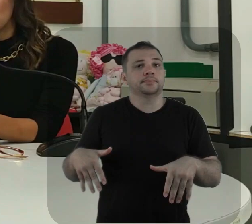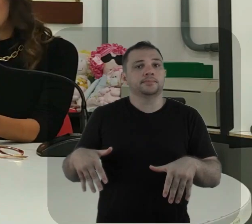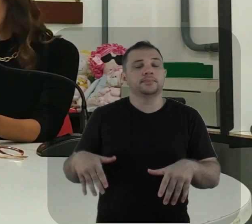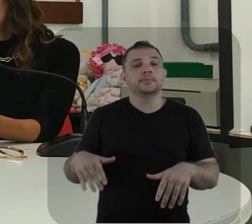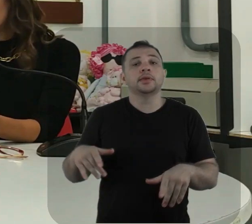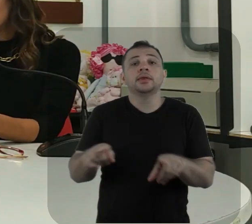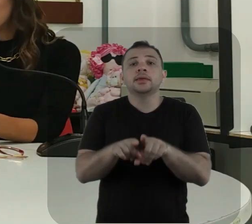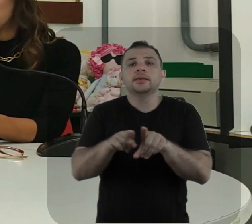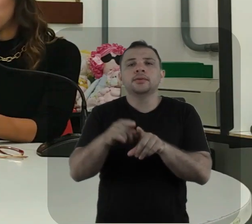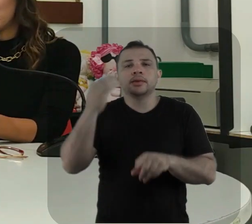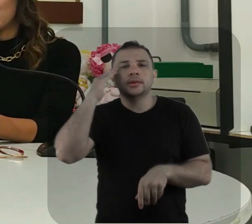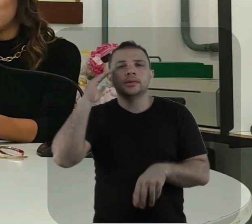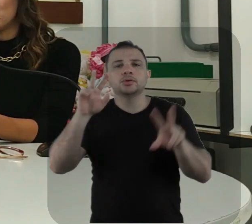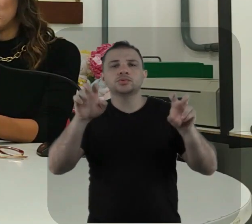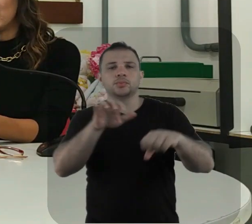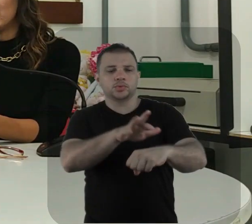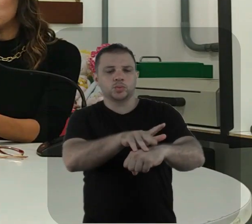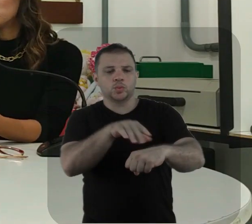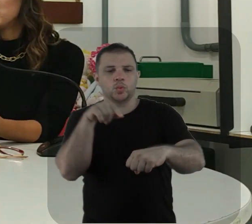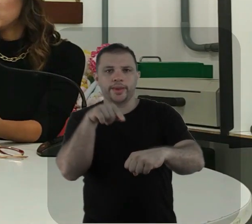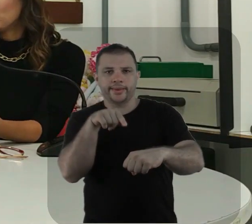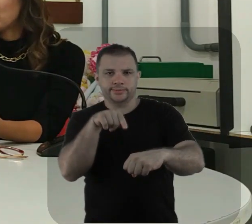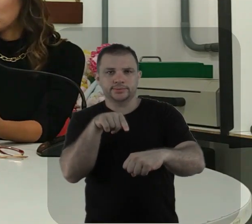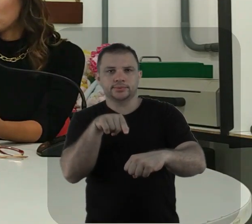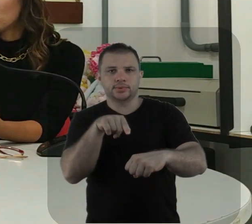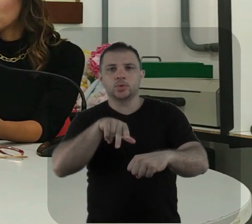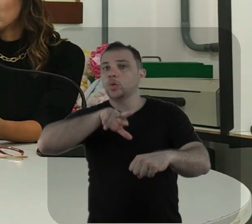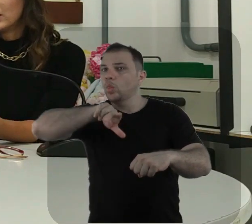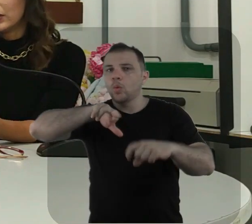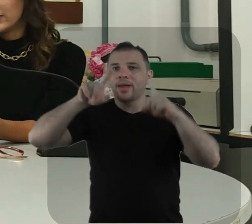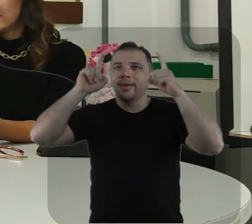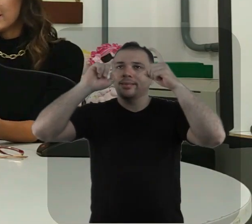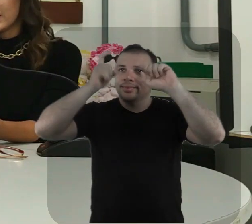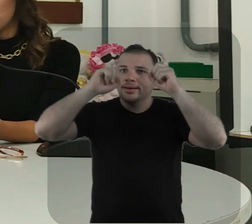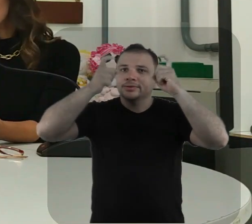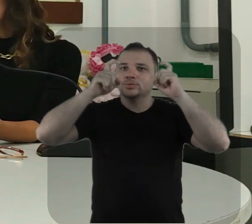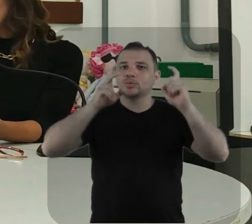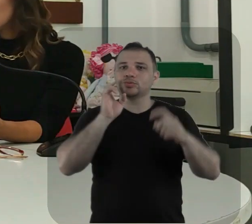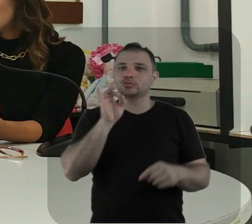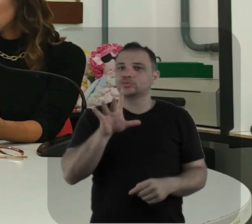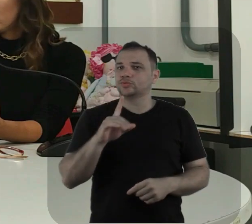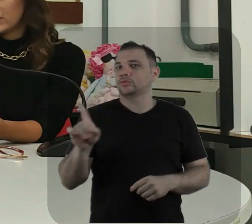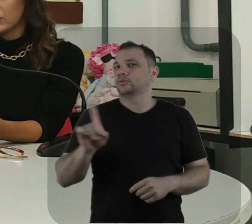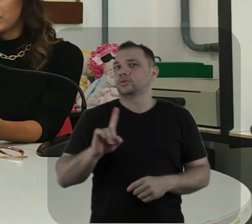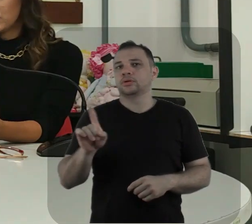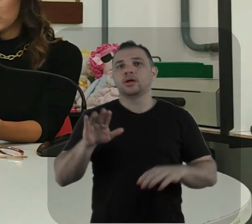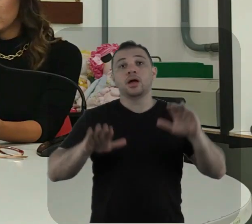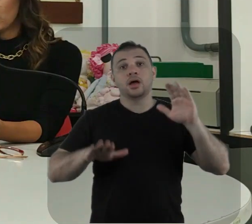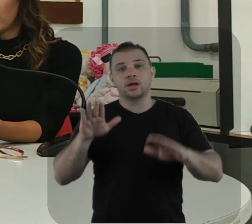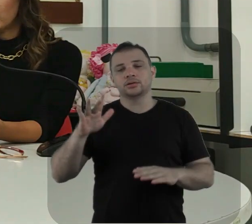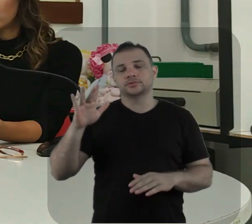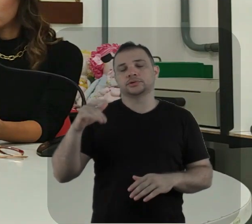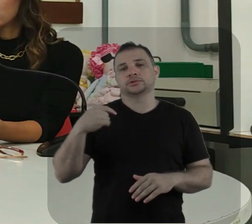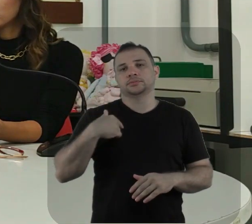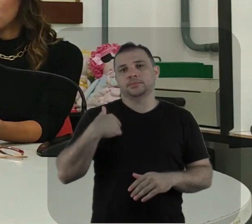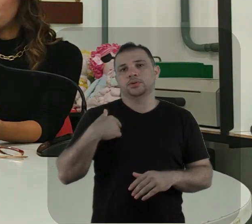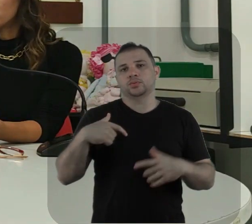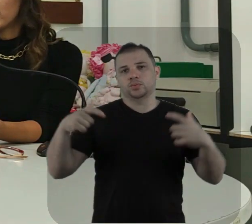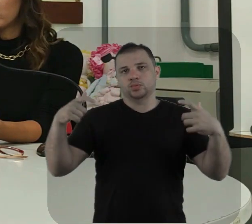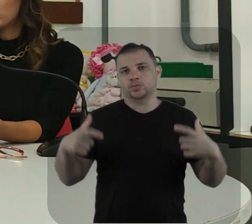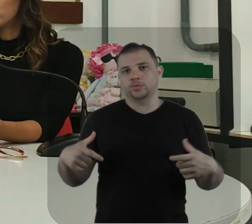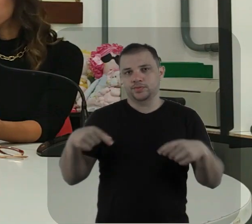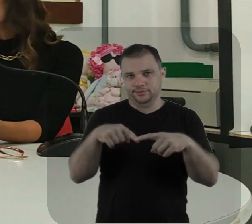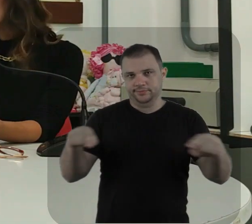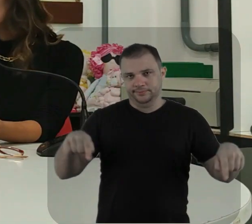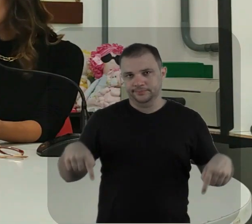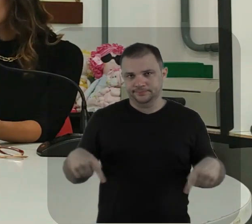o patológico, isso que a gente denomina de patológico, não é necessariamente o transtorno. Eu atendo pessoas que chegam no consultório